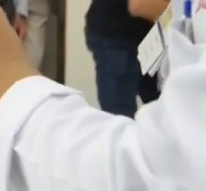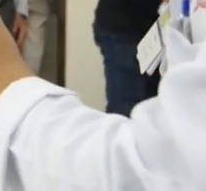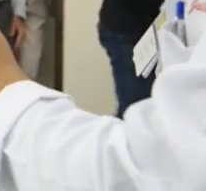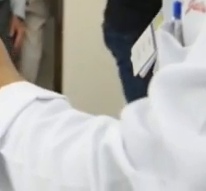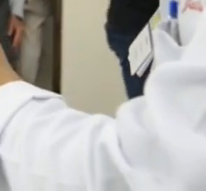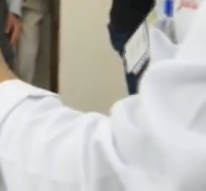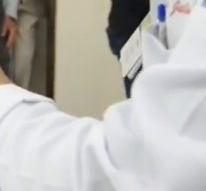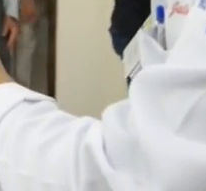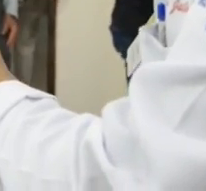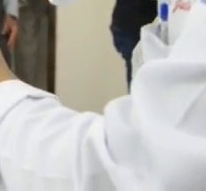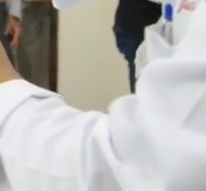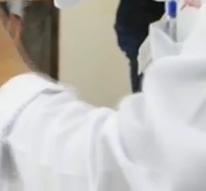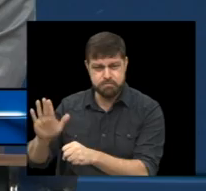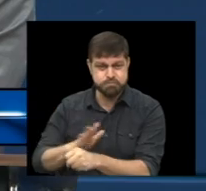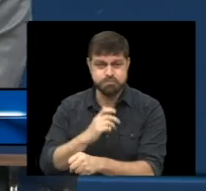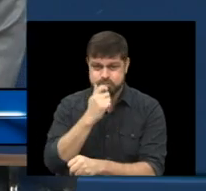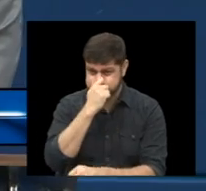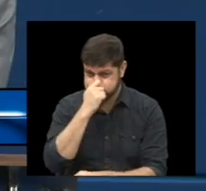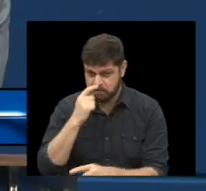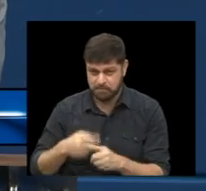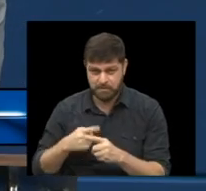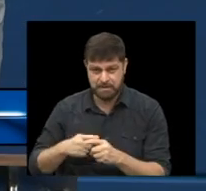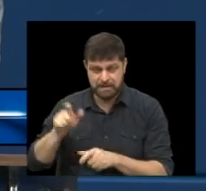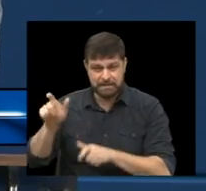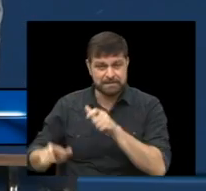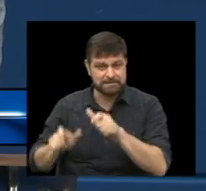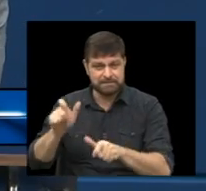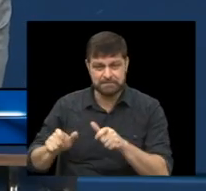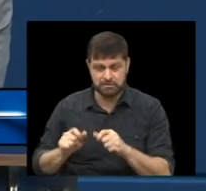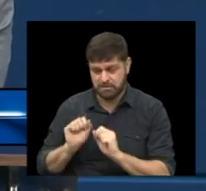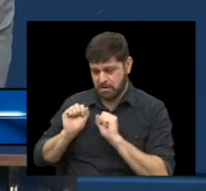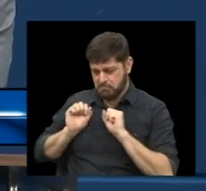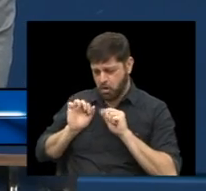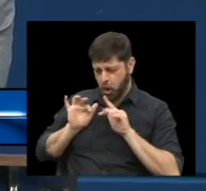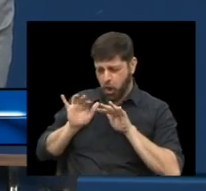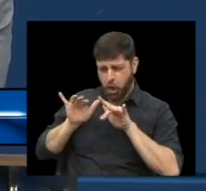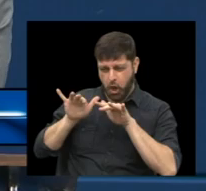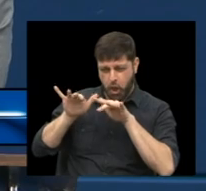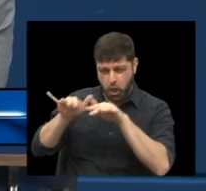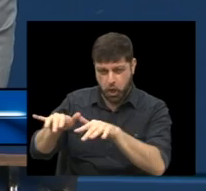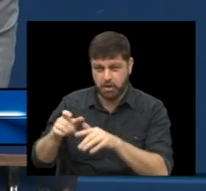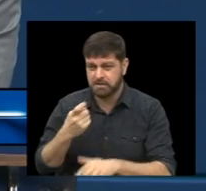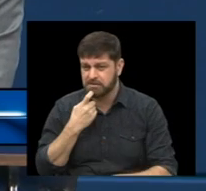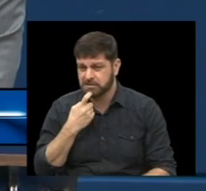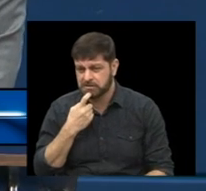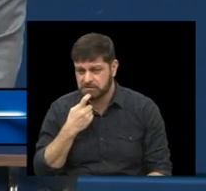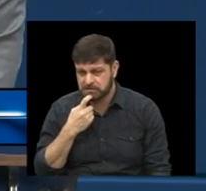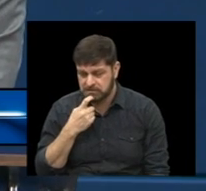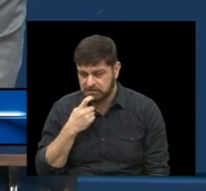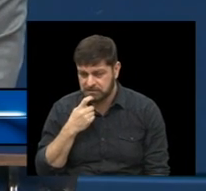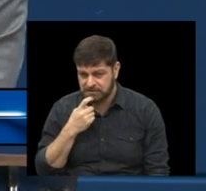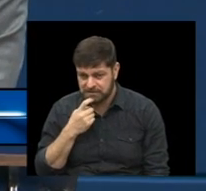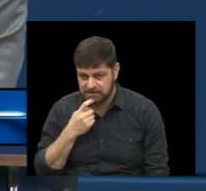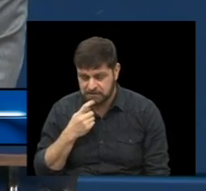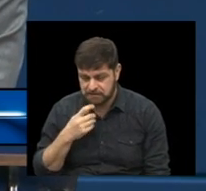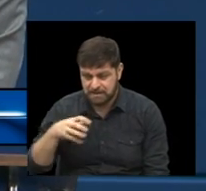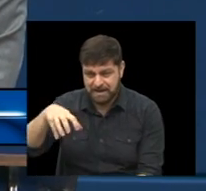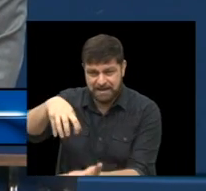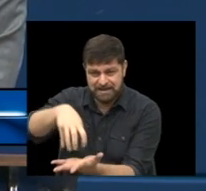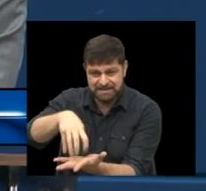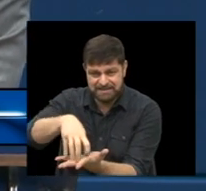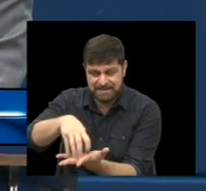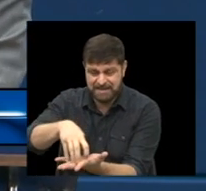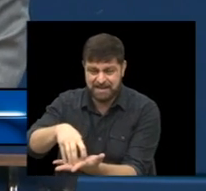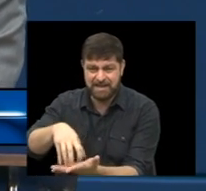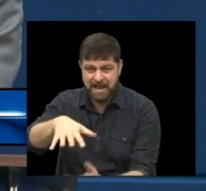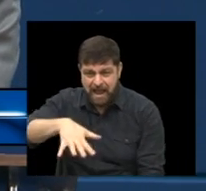superlotados com enormes filas. Muitas pessoas estão se deslocando de Campinas e indo até o distrito se